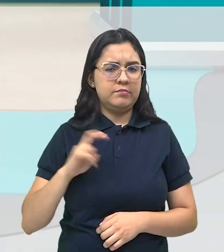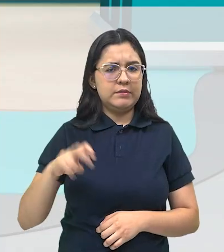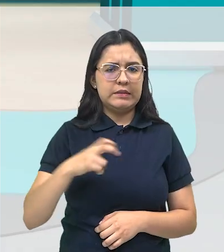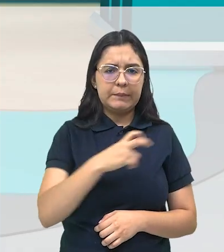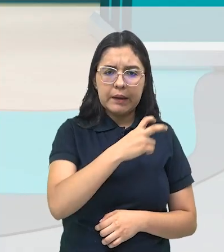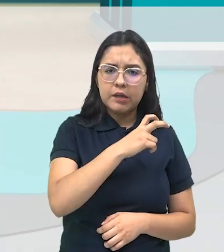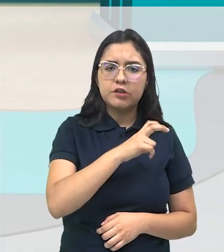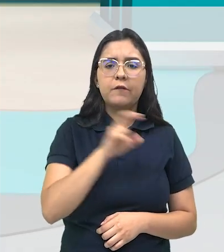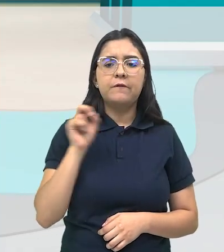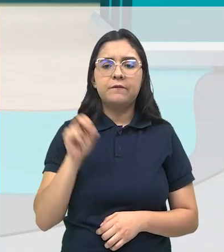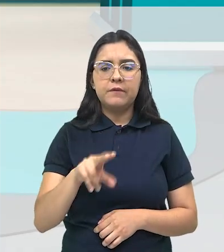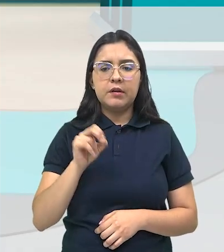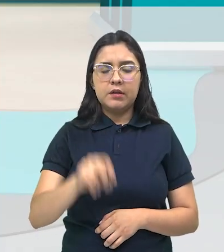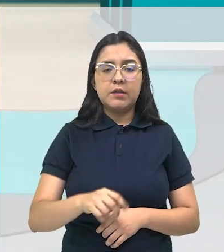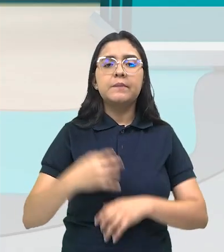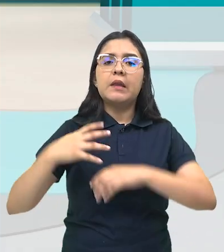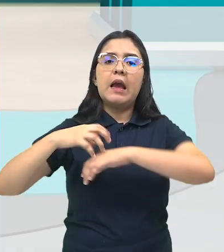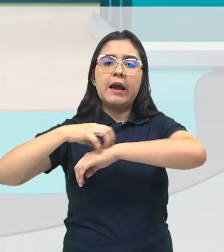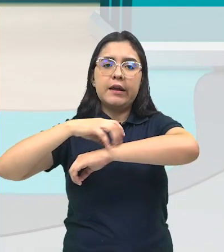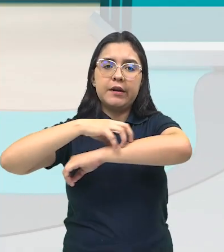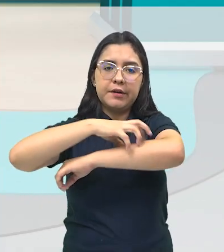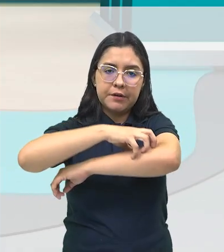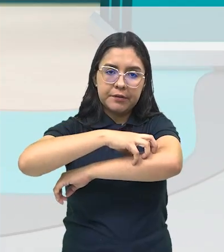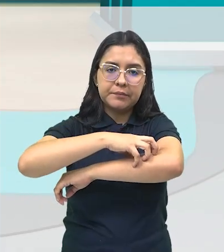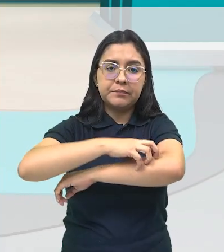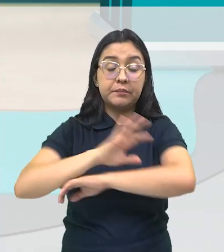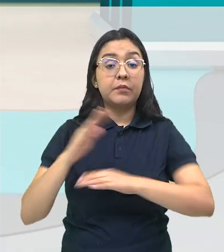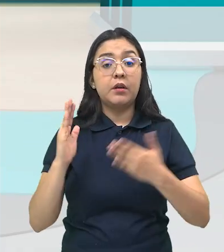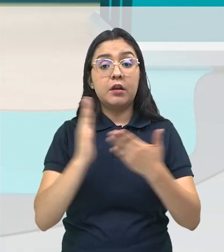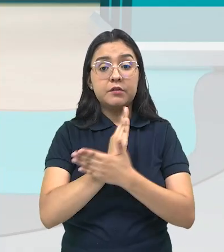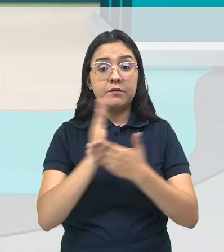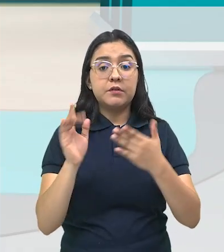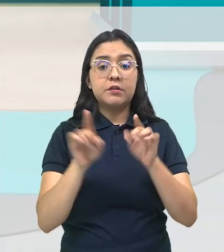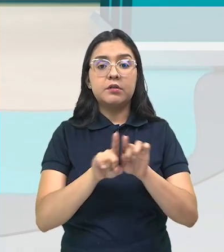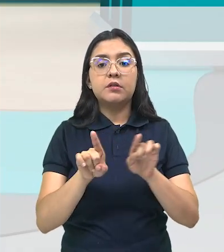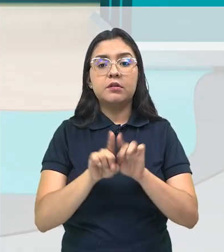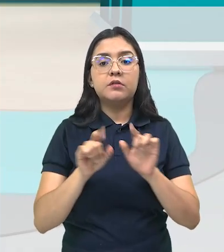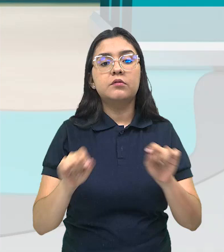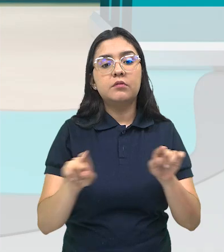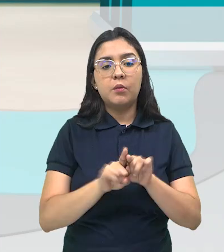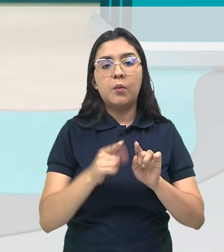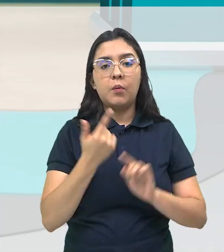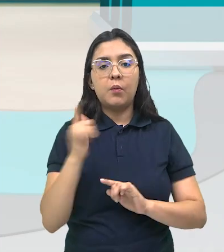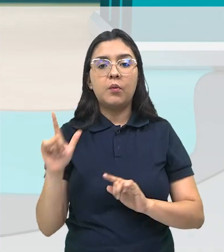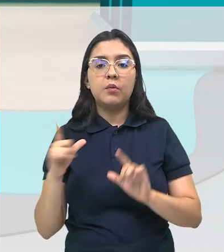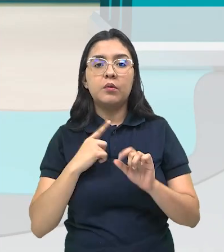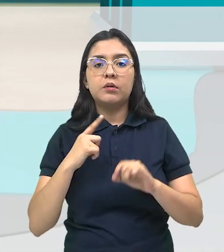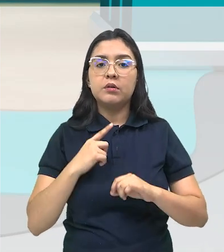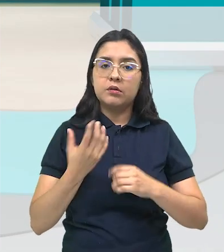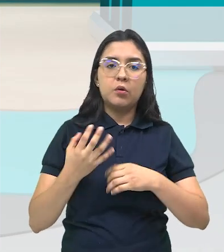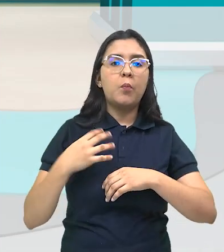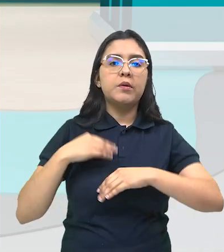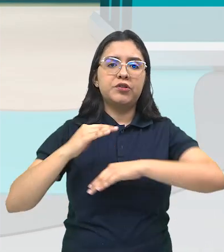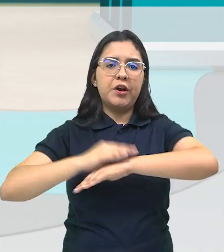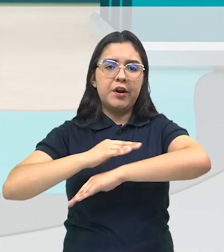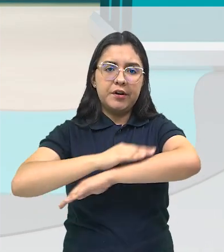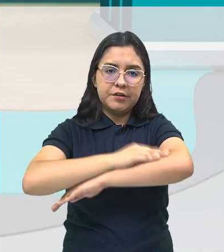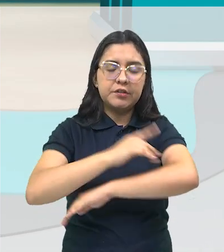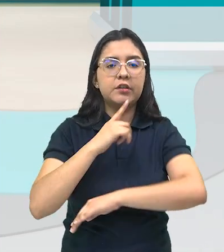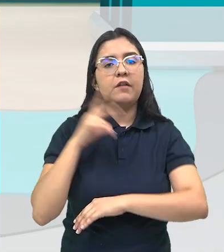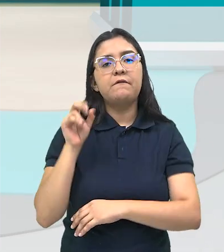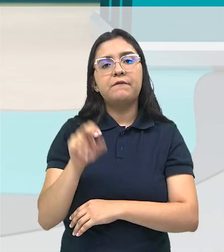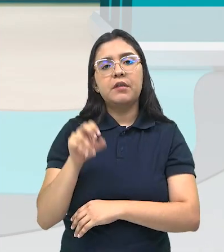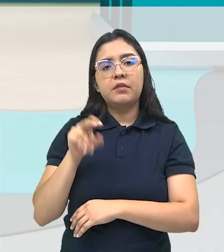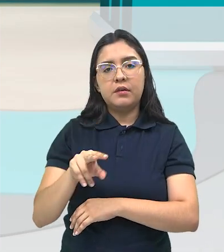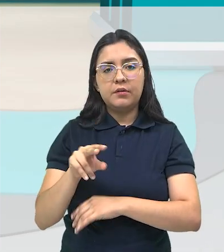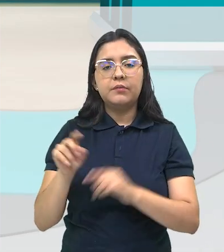serpentes venenosas, aranhas, às vezes também anfíbios, né? Tipo rãs venenosos.